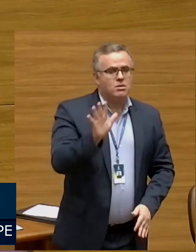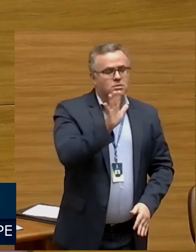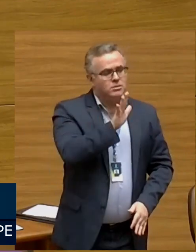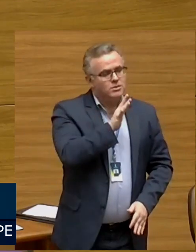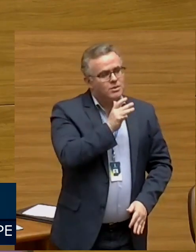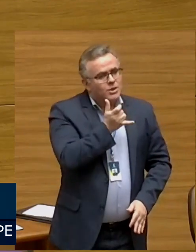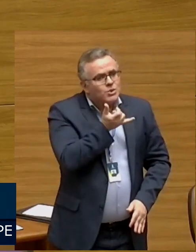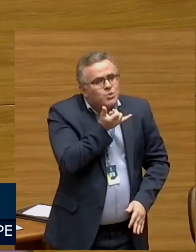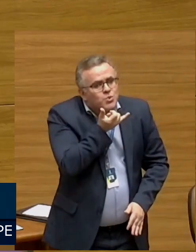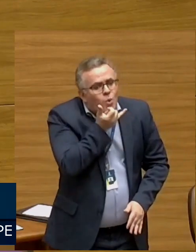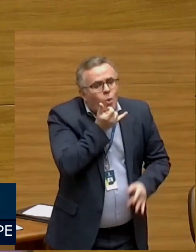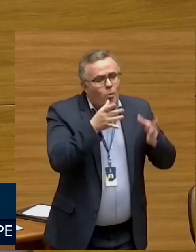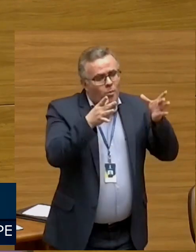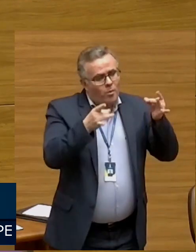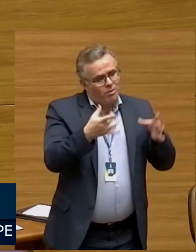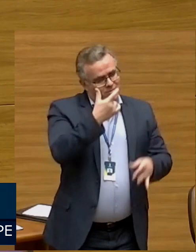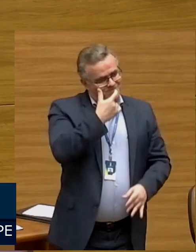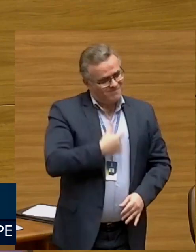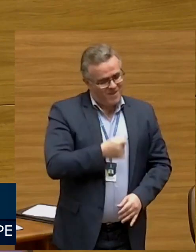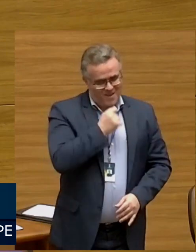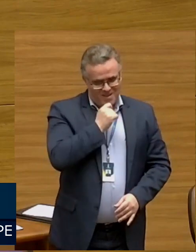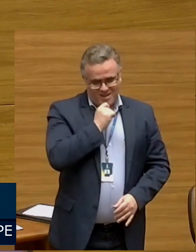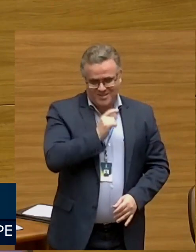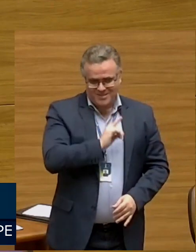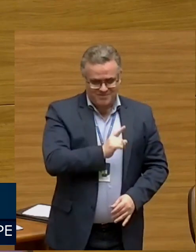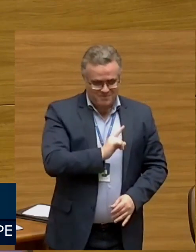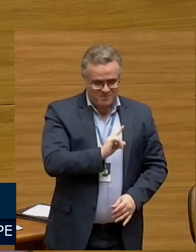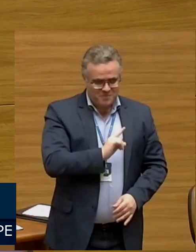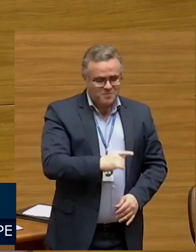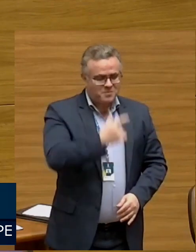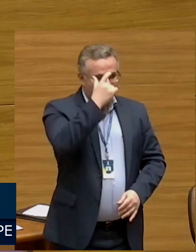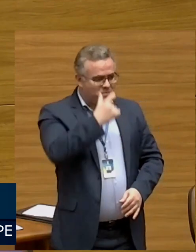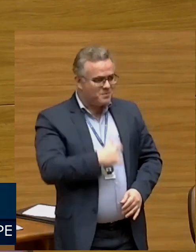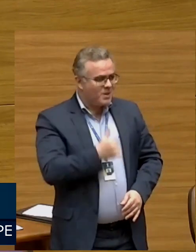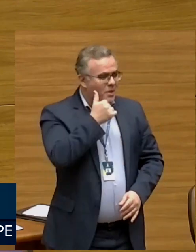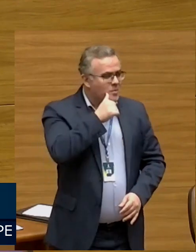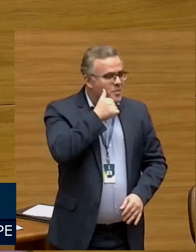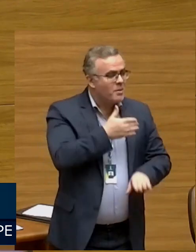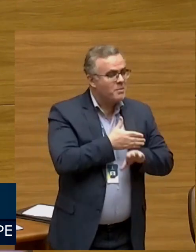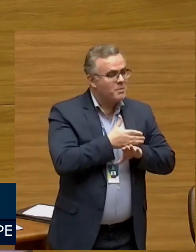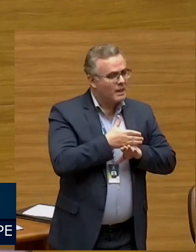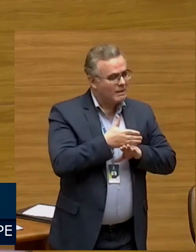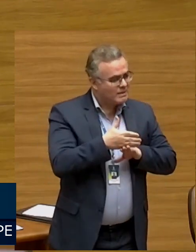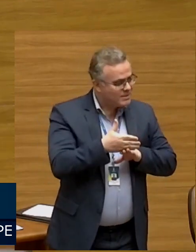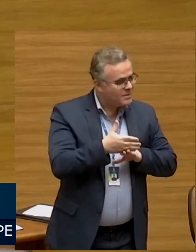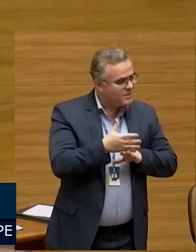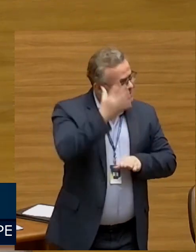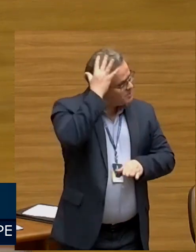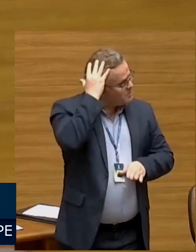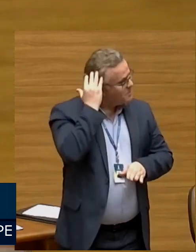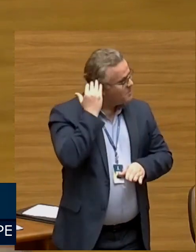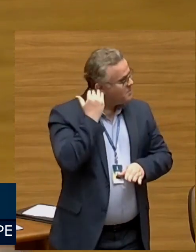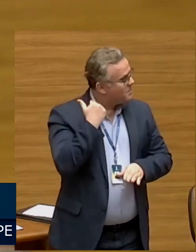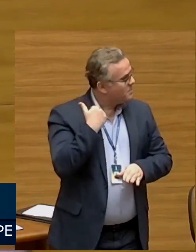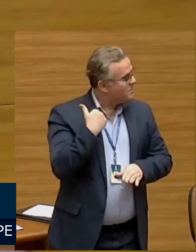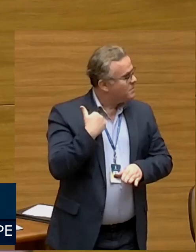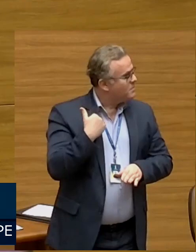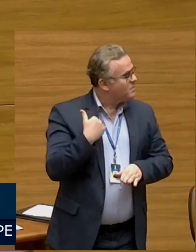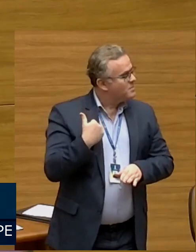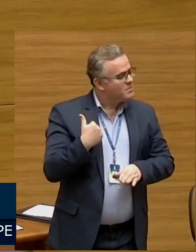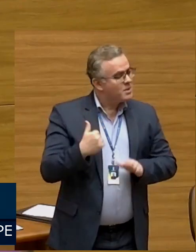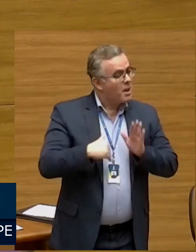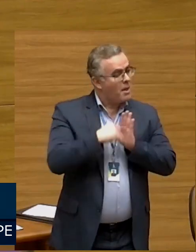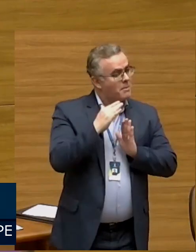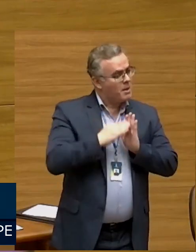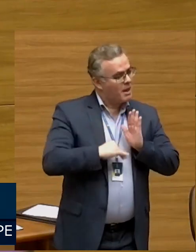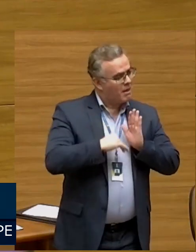minha autodescrição. Eu sou uma mulher branca, de cabelos tingidos de